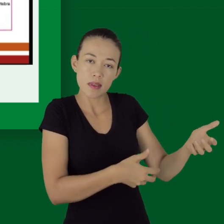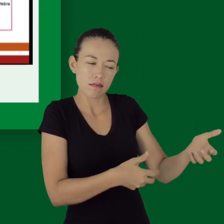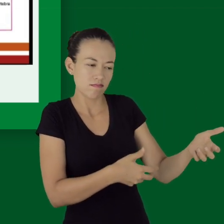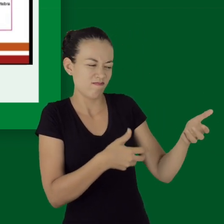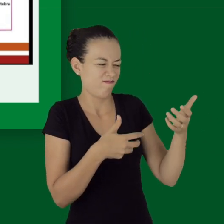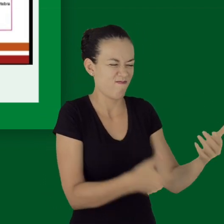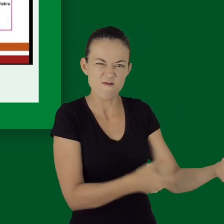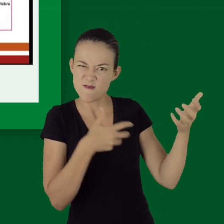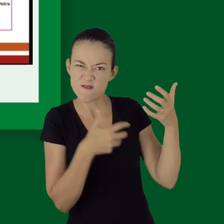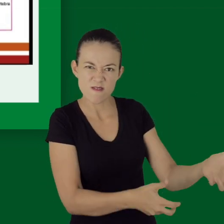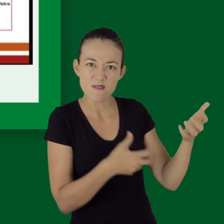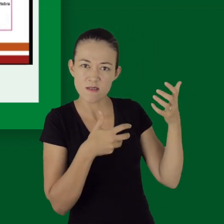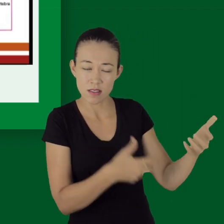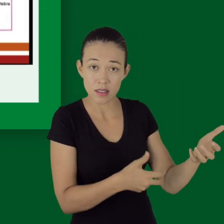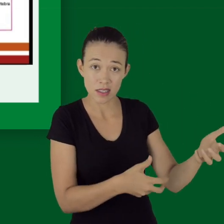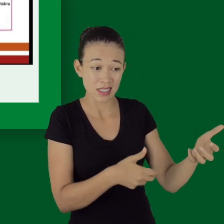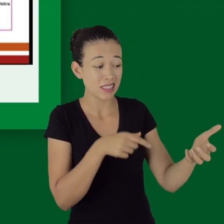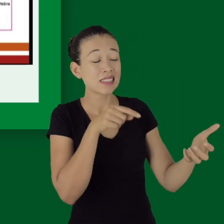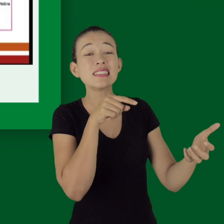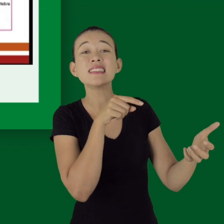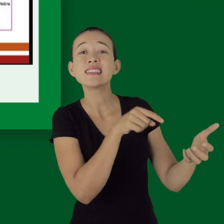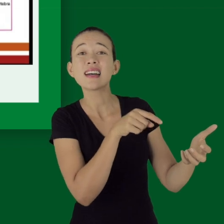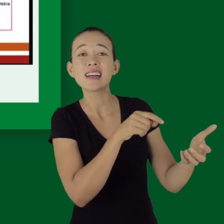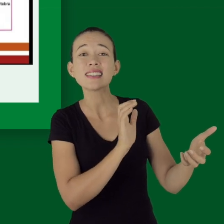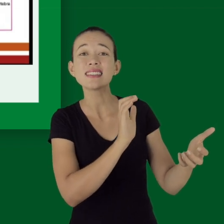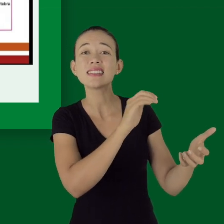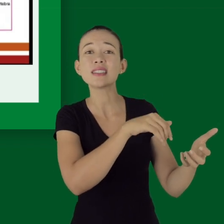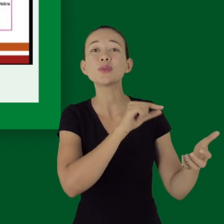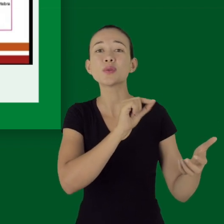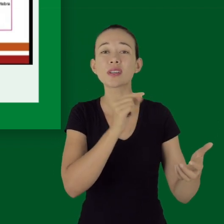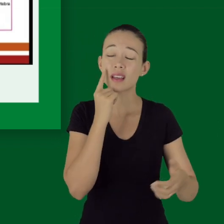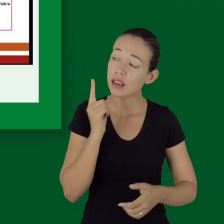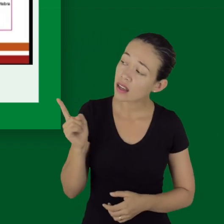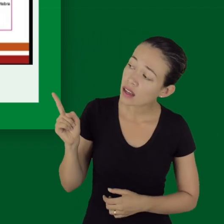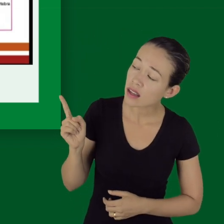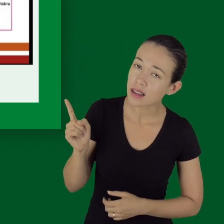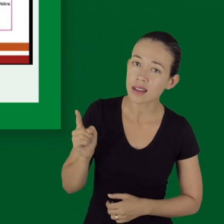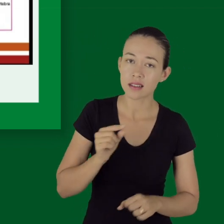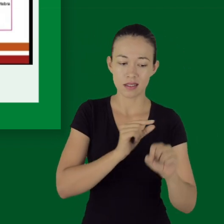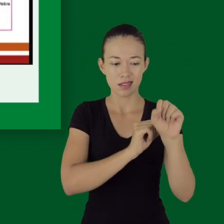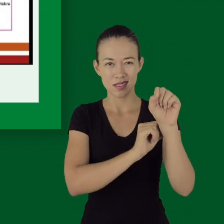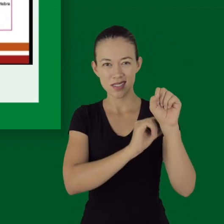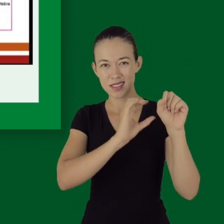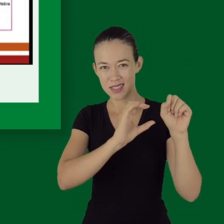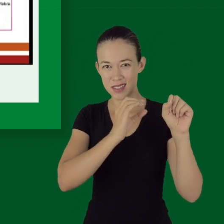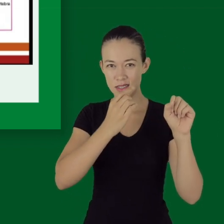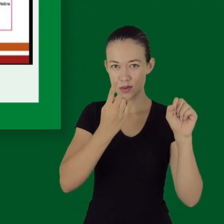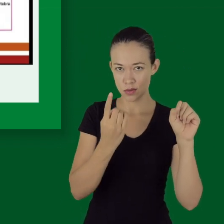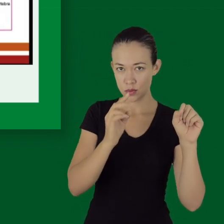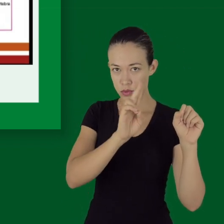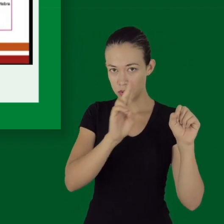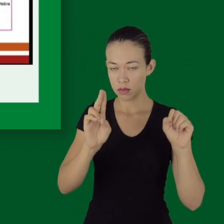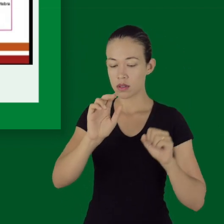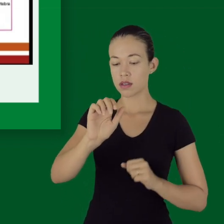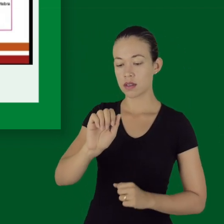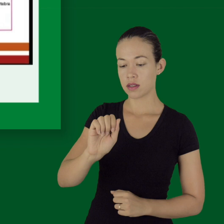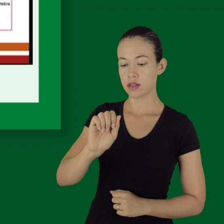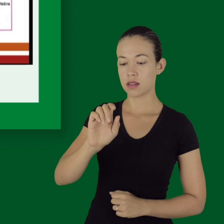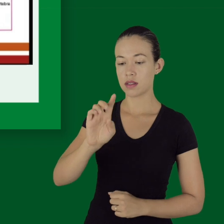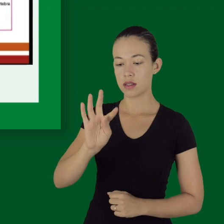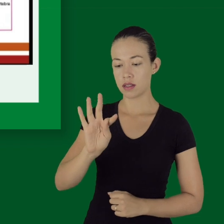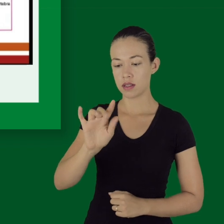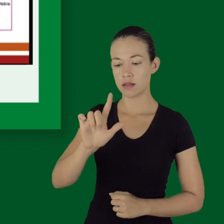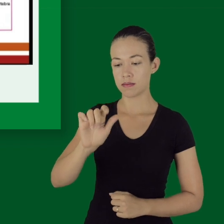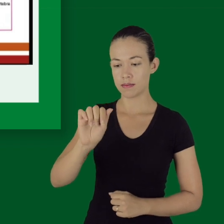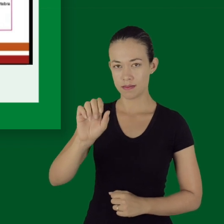sacode. Ocorre muito lesão de atlas e ápices com esse fenômeno. Então, a coluna